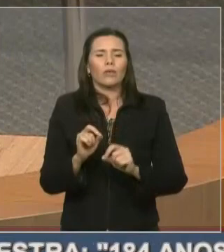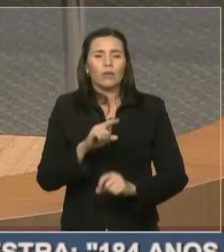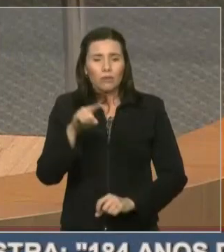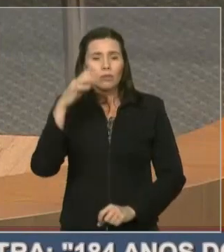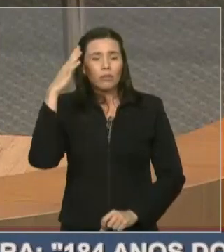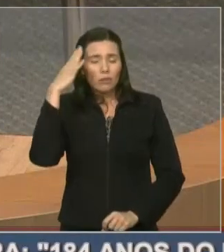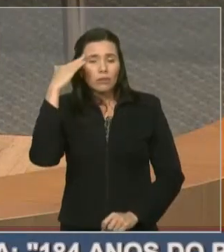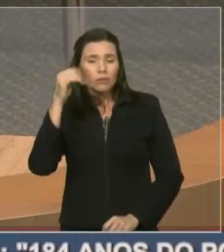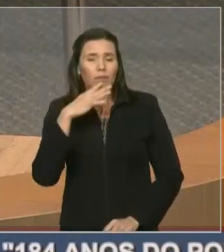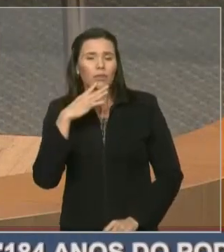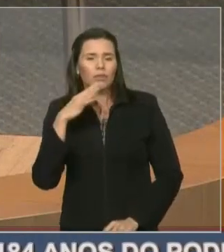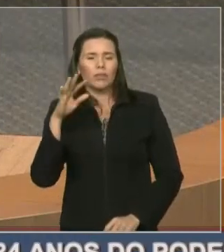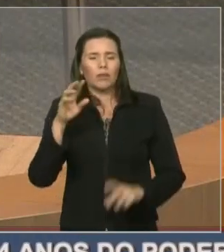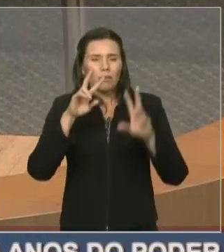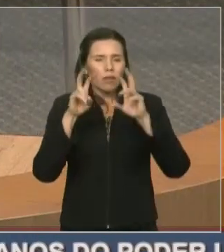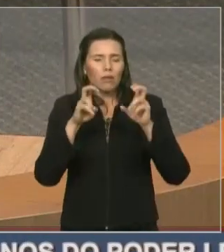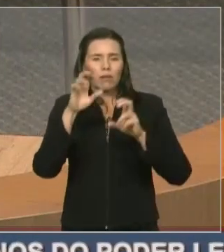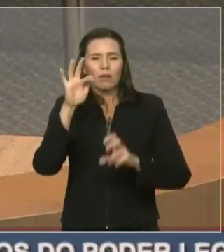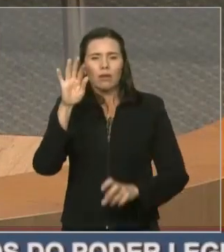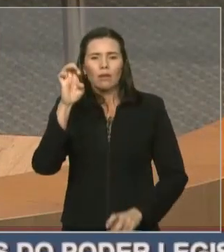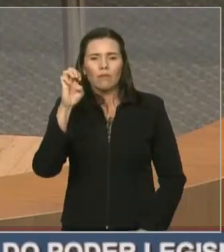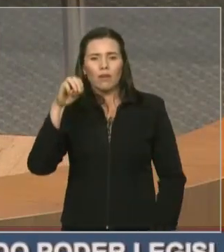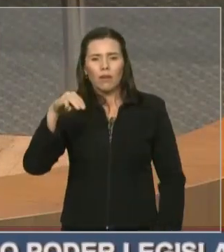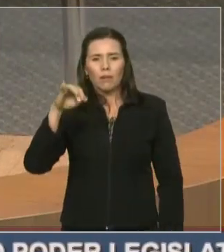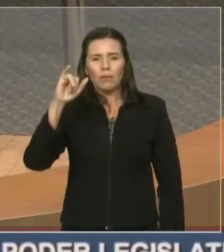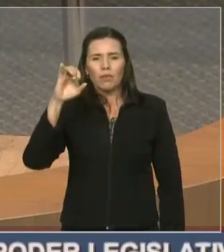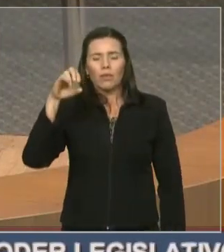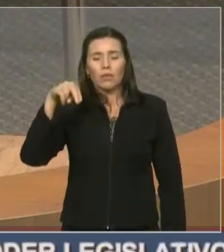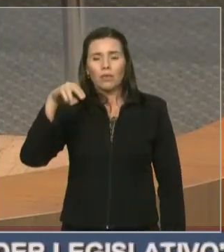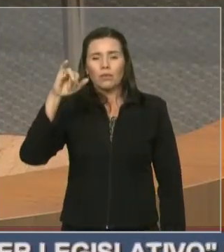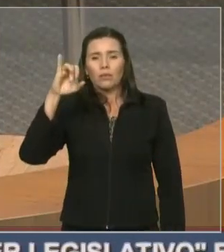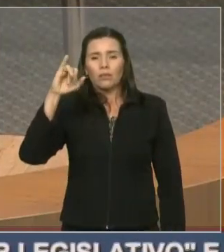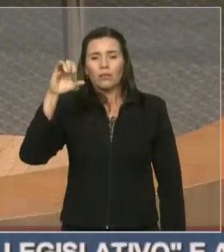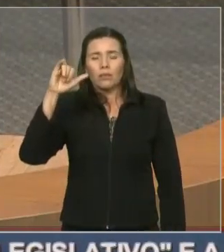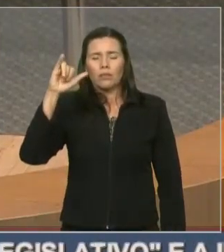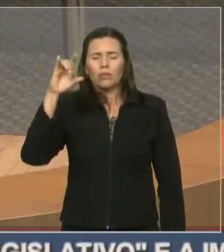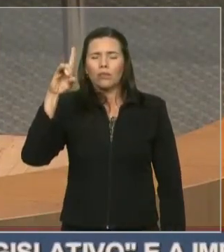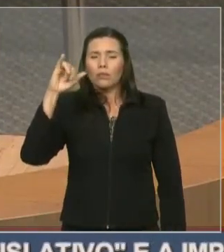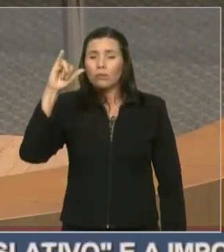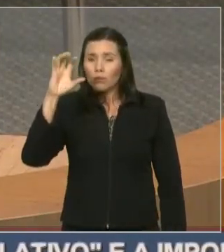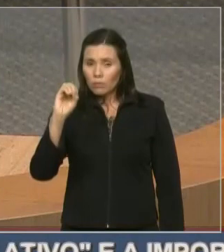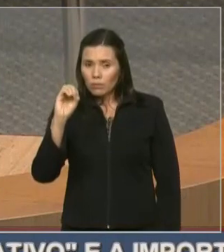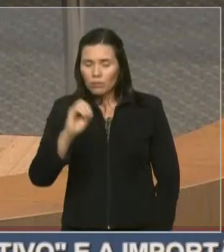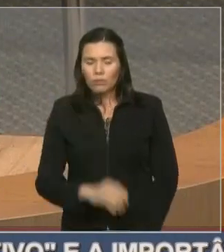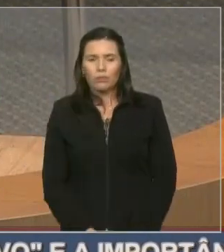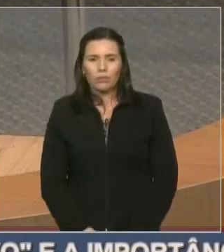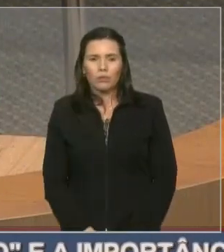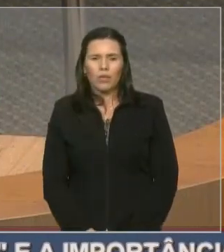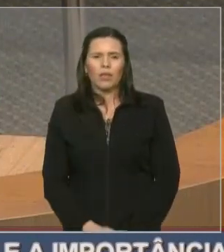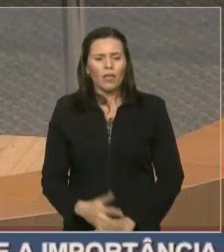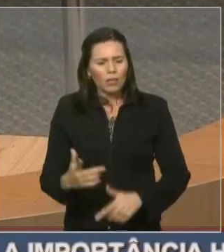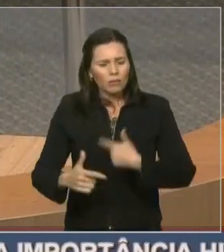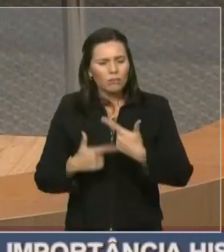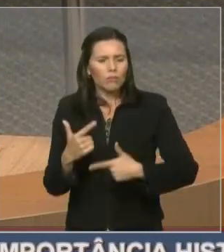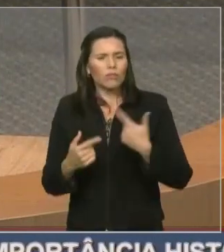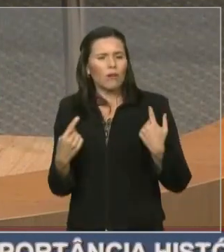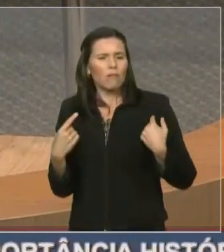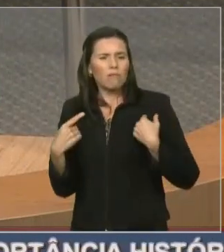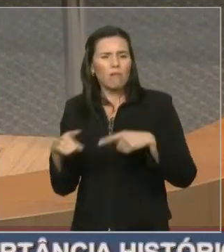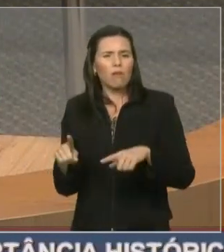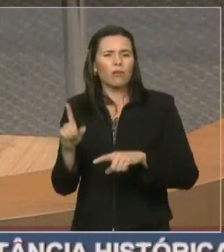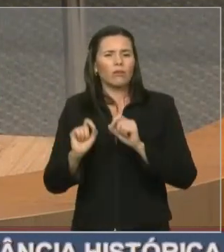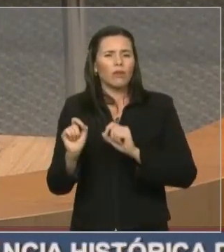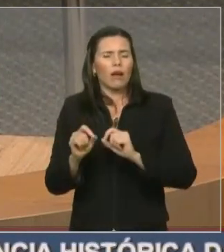as mulheres que têm assento nesta casa têm essa obrigação, têm esse dever primeiro, têm esse dever cívico. Tem